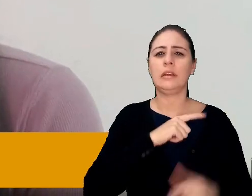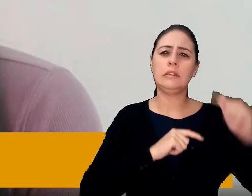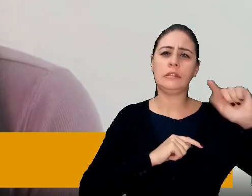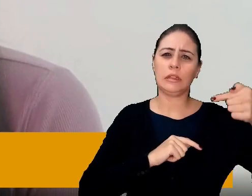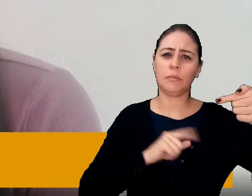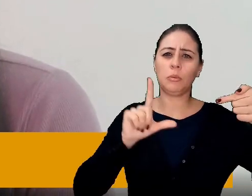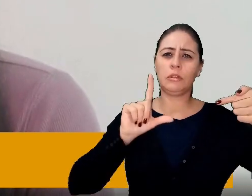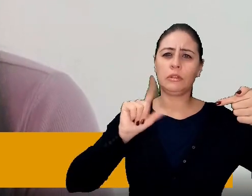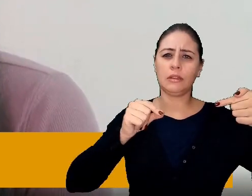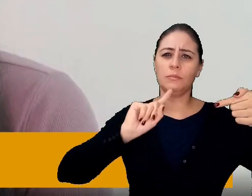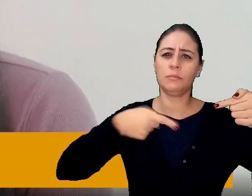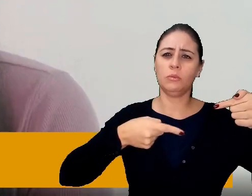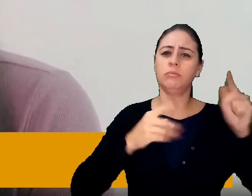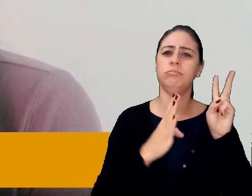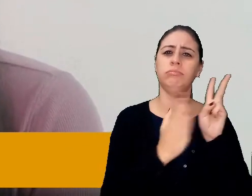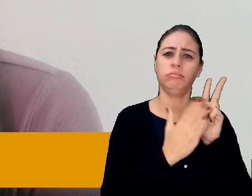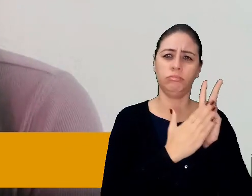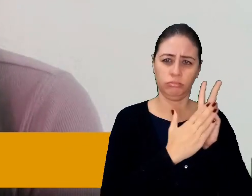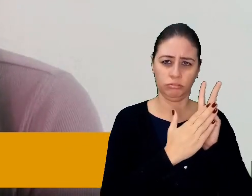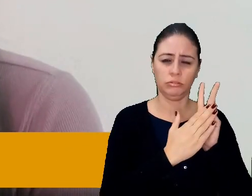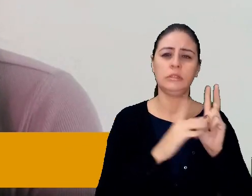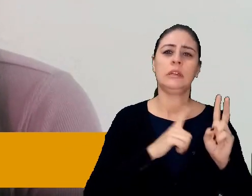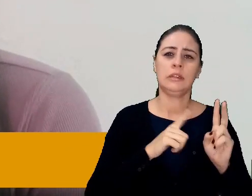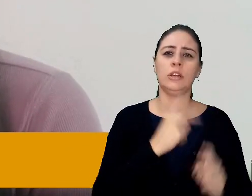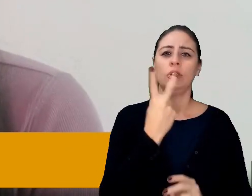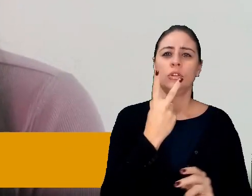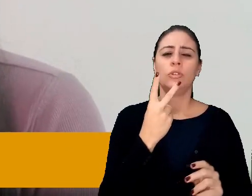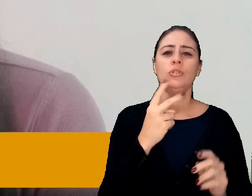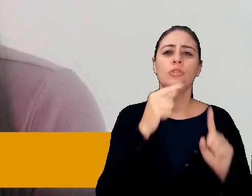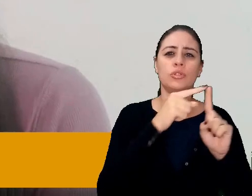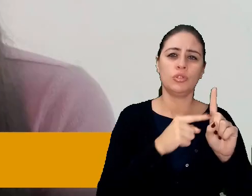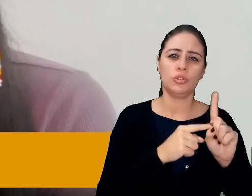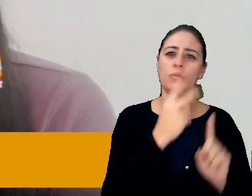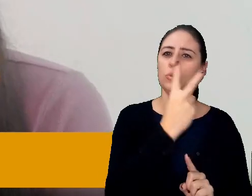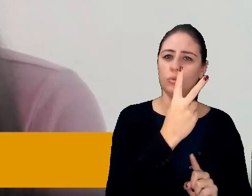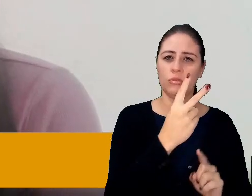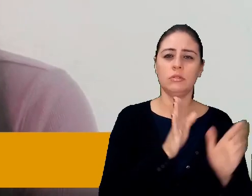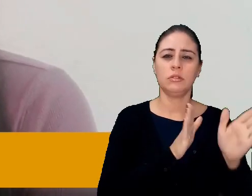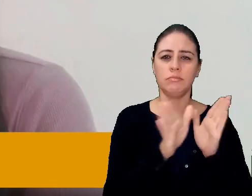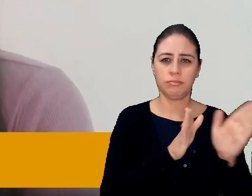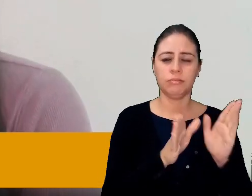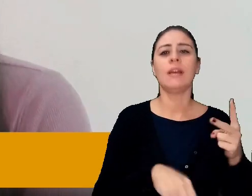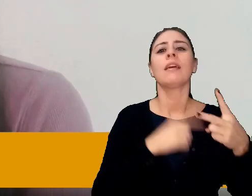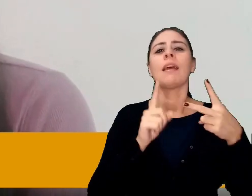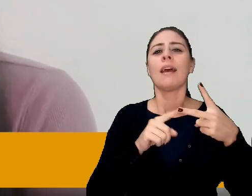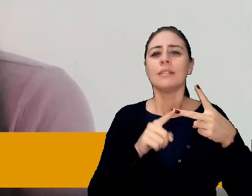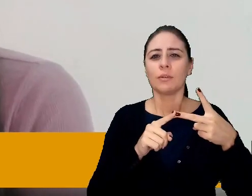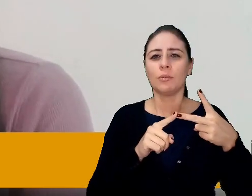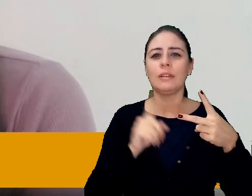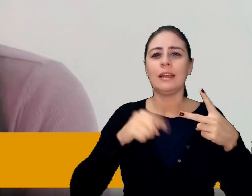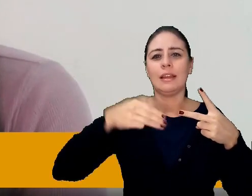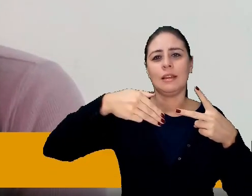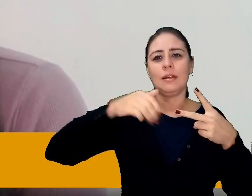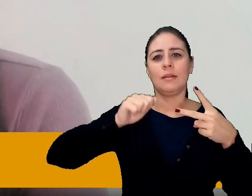entre Guarani e Caingangue, e a segunda maior aldeia do Paraná é Mangueirinha, como eu já falei, que é a maior reserva